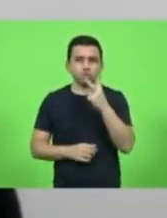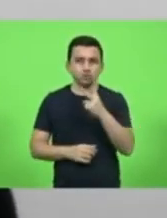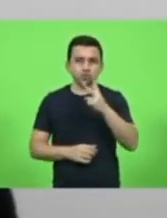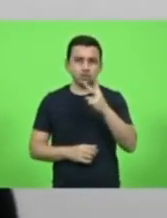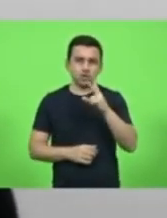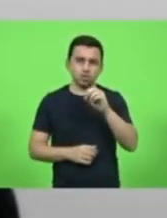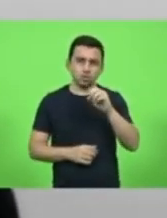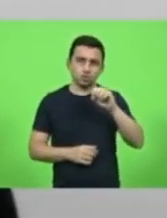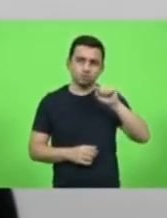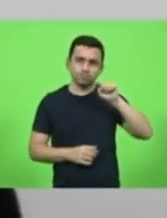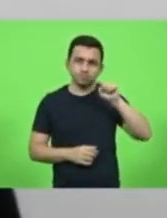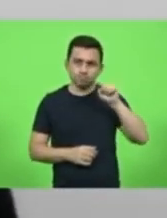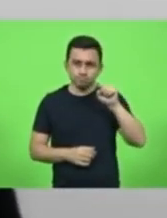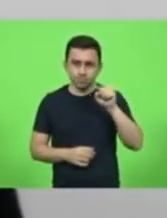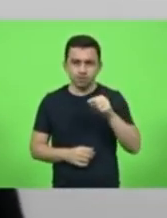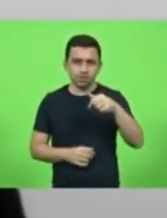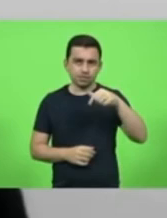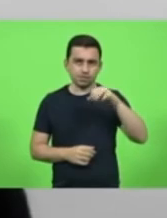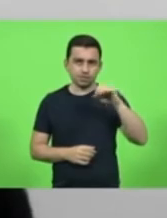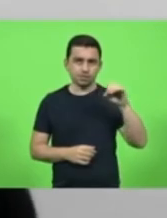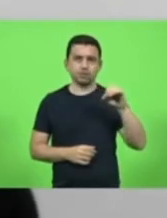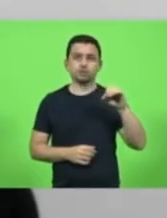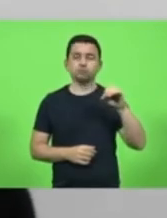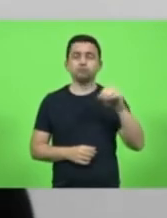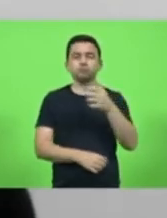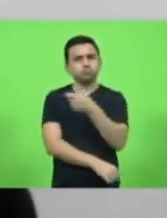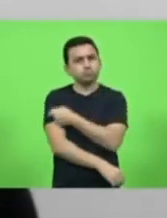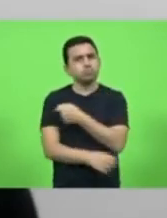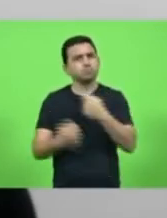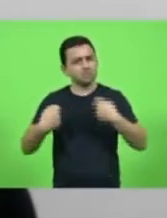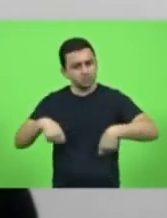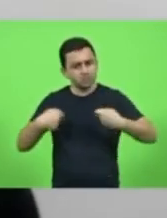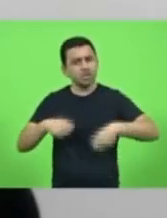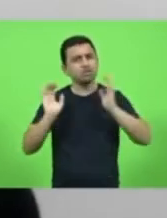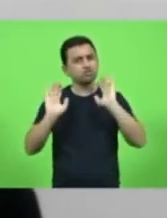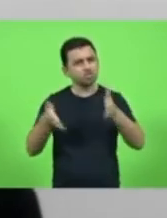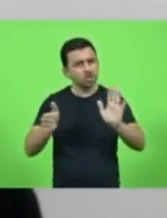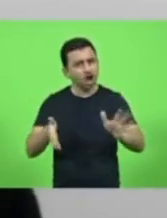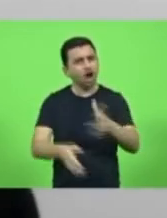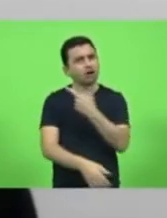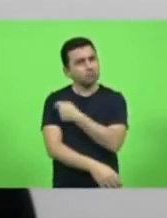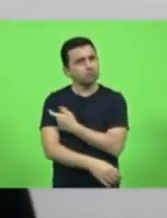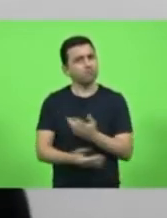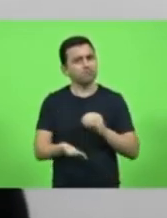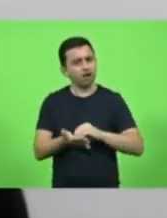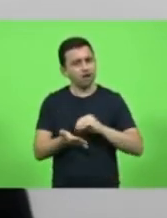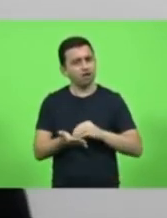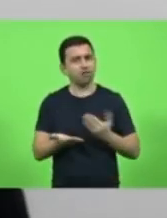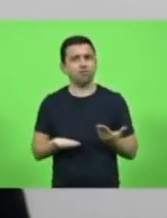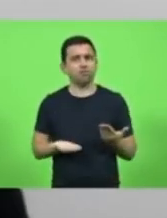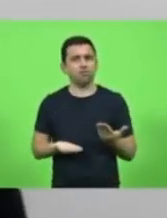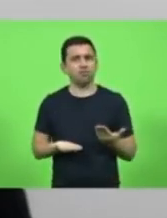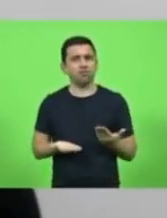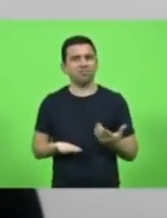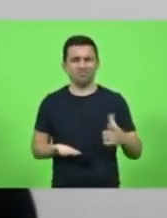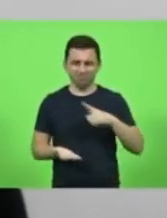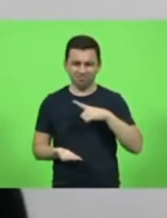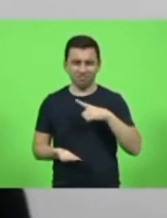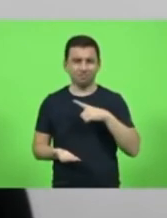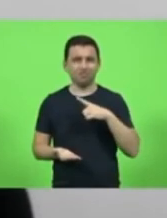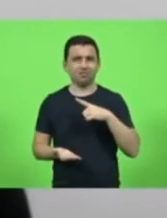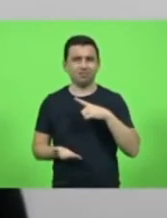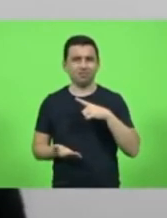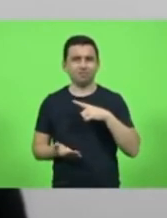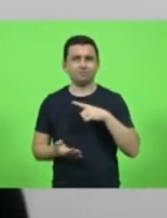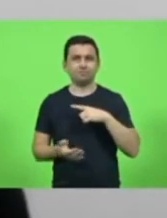200.700 doses de vacinas que já deveriam ter sido aplicadas. É vacina represada nos